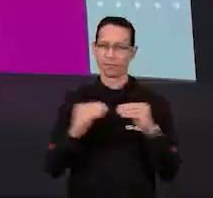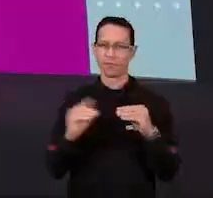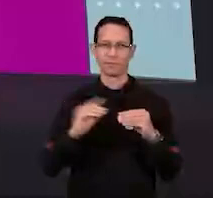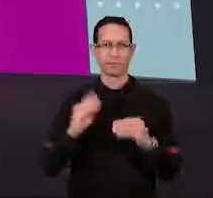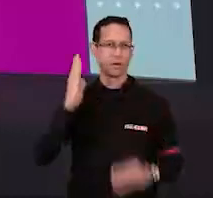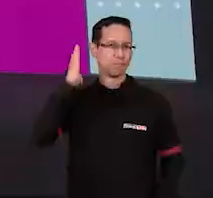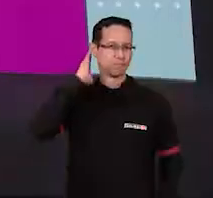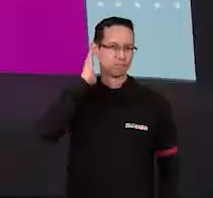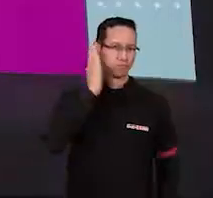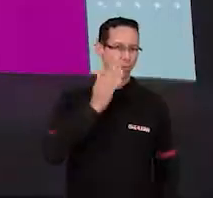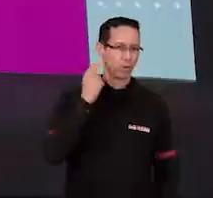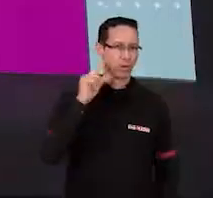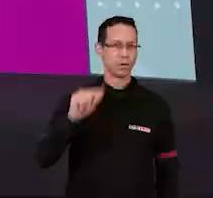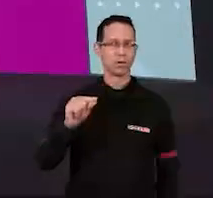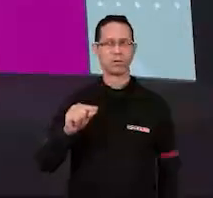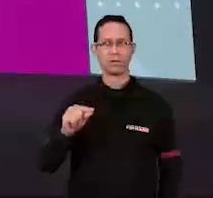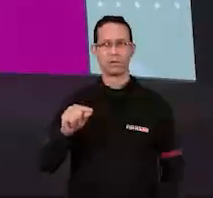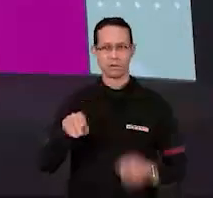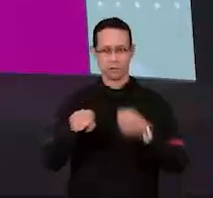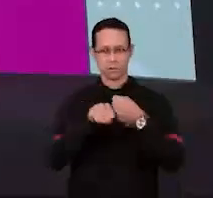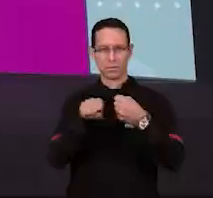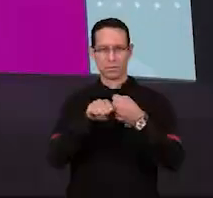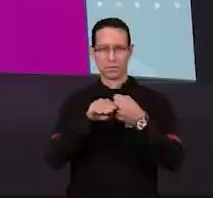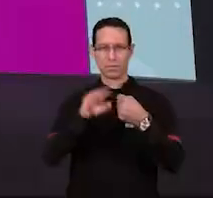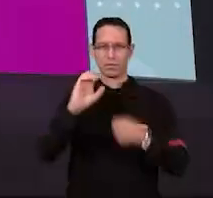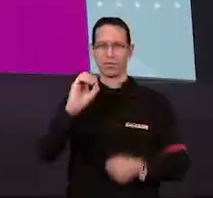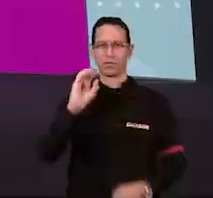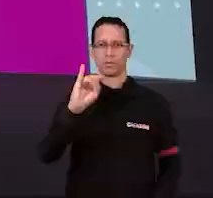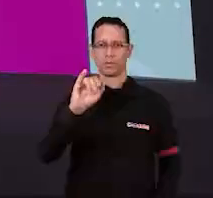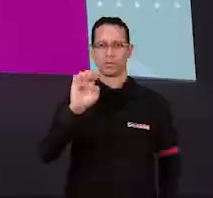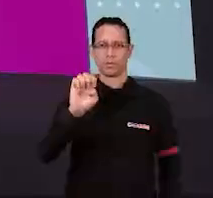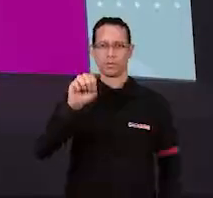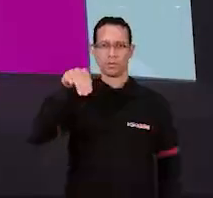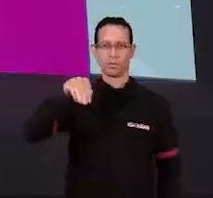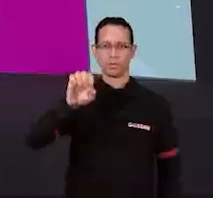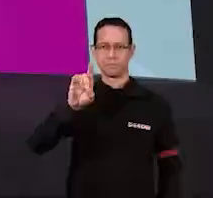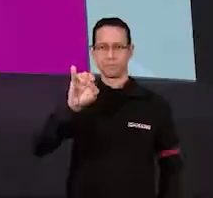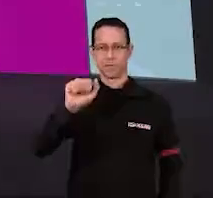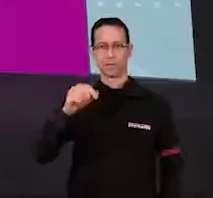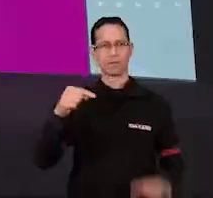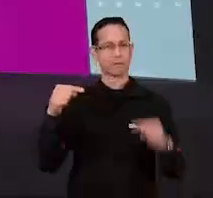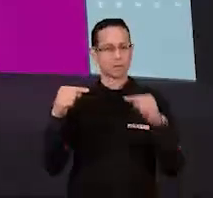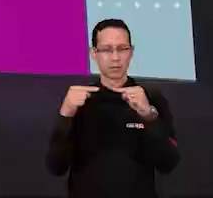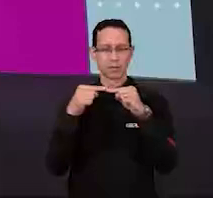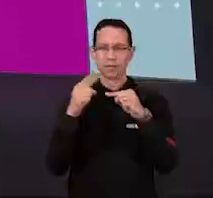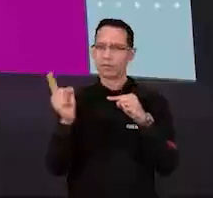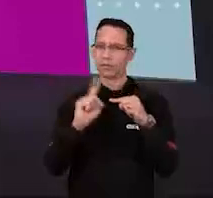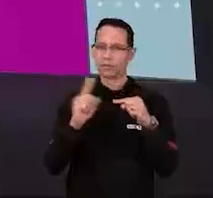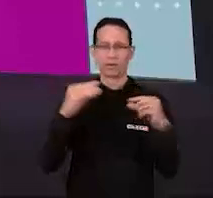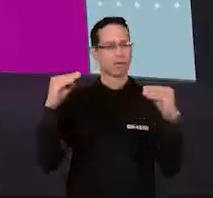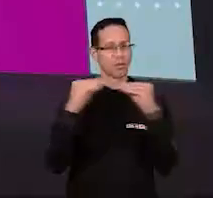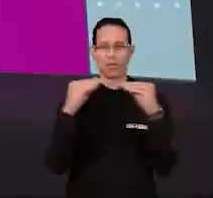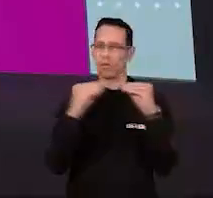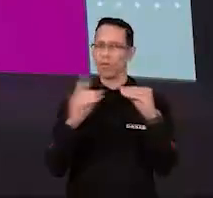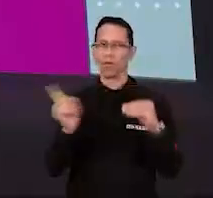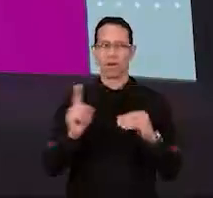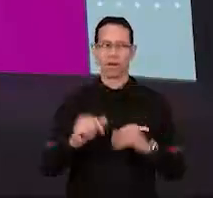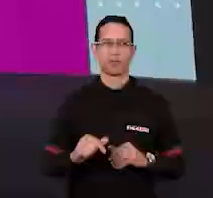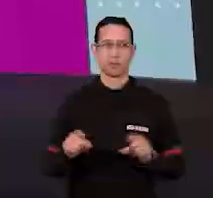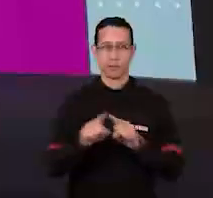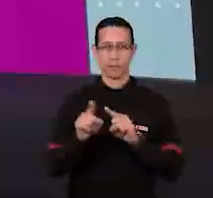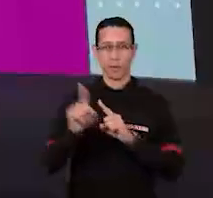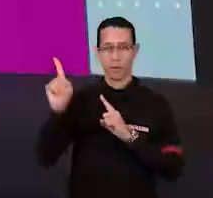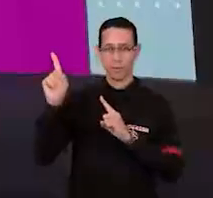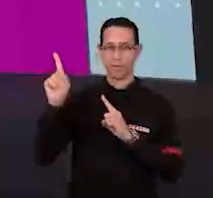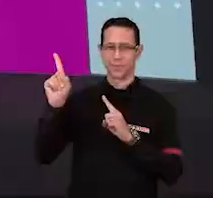ablação total num bicho que tem otite média. Não tem. Eu não consigo concordar e conceber com essa situação. Esse também é um gato,